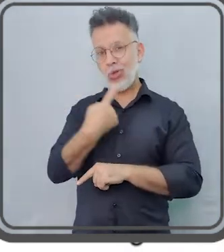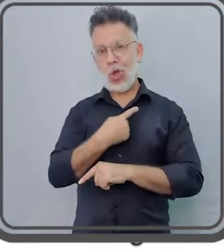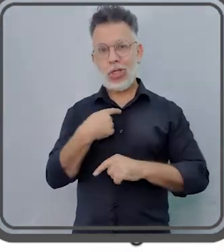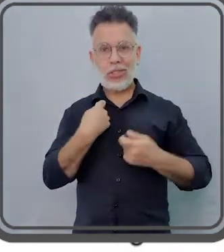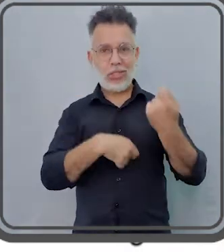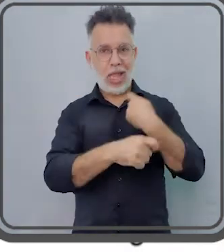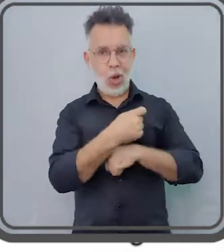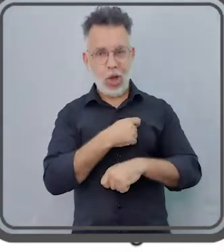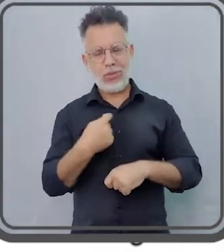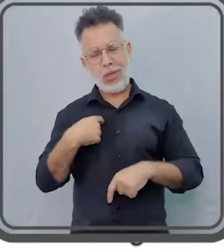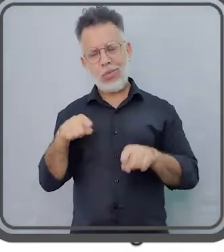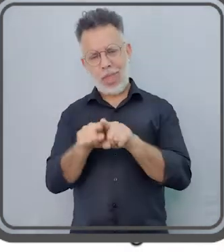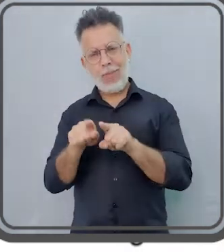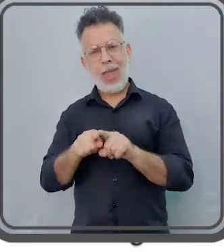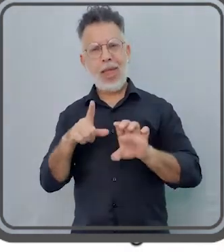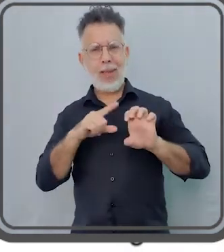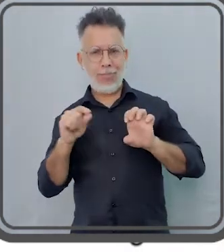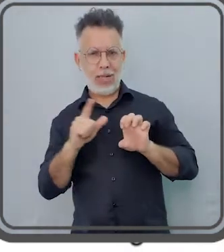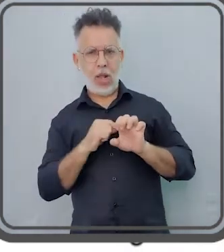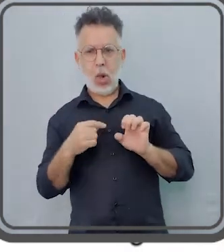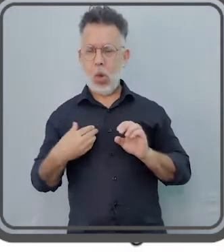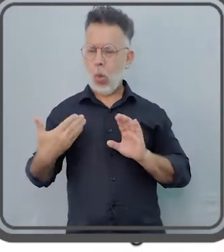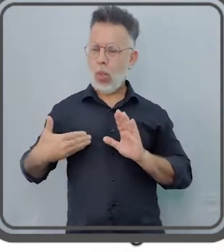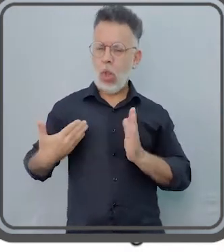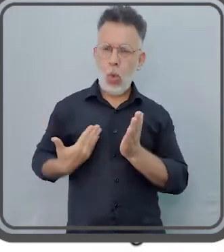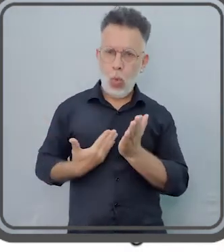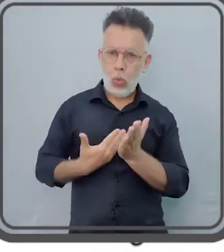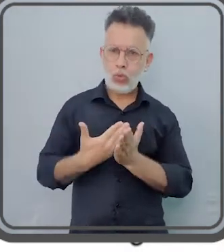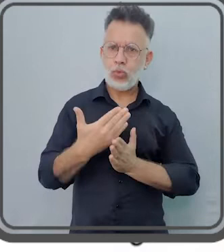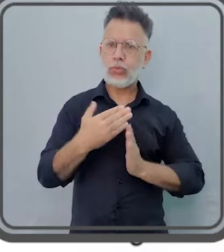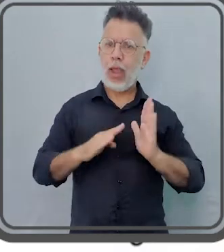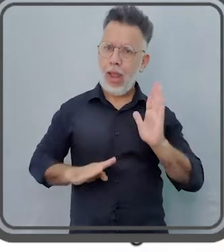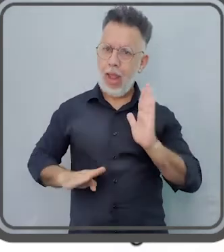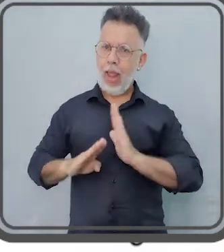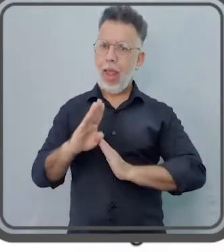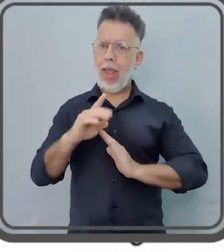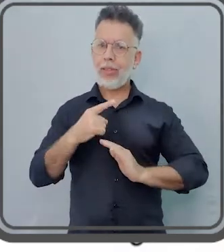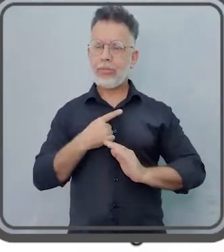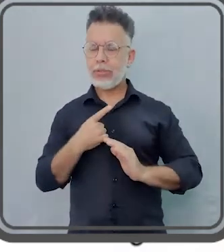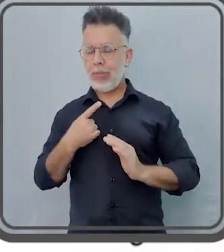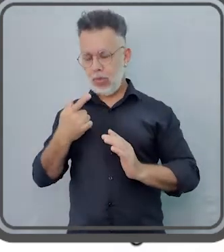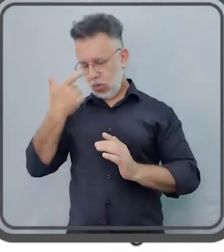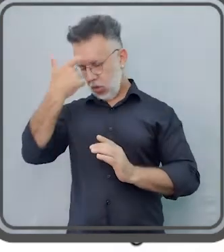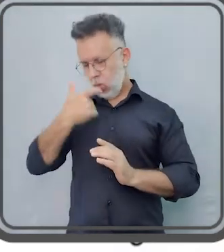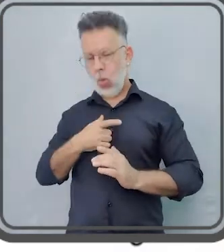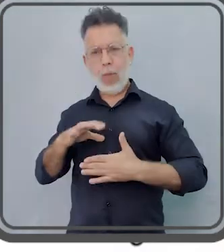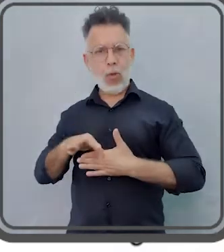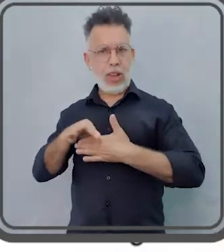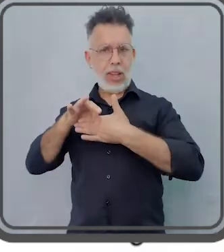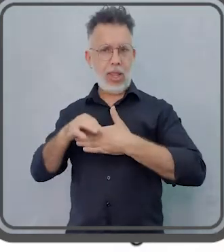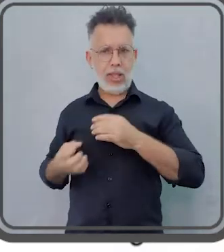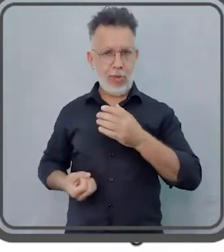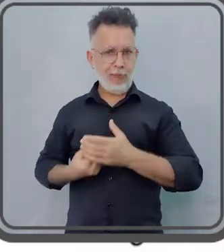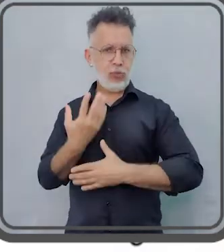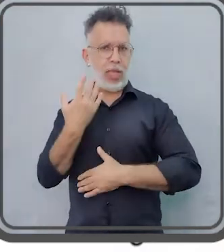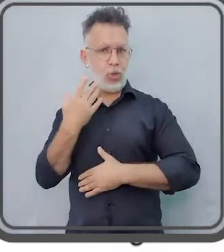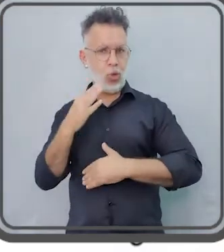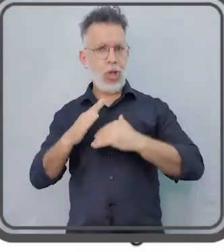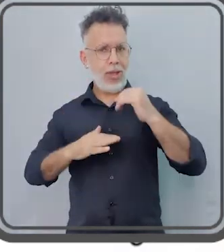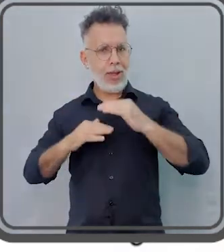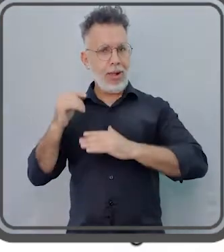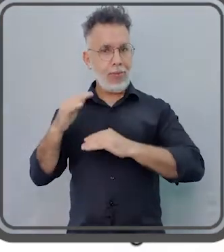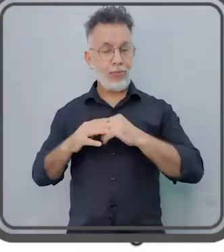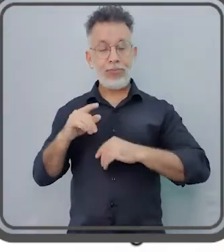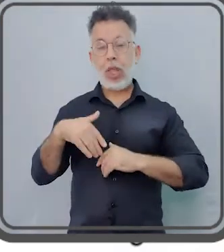ele precisa caminhar apartado às nossas imagens, né, enquanto líderes, fundadores, e o quanto